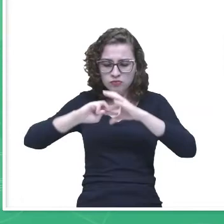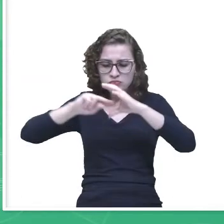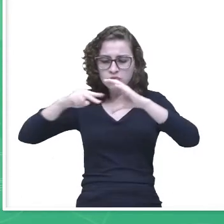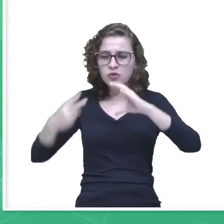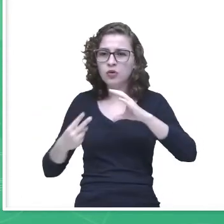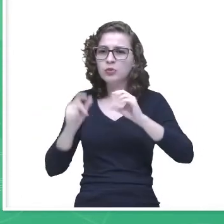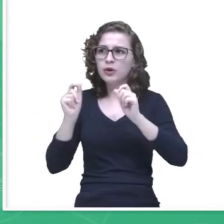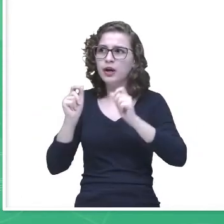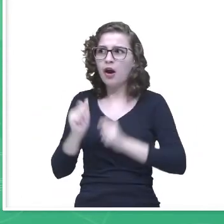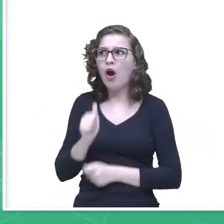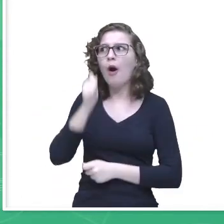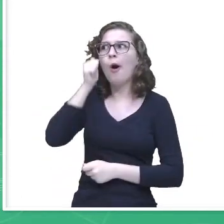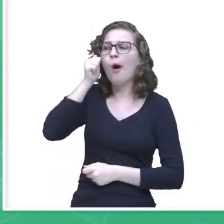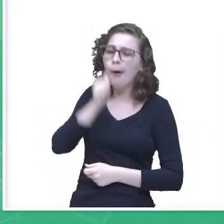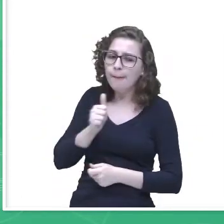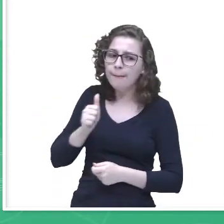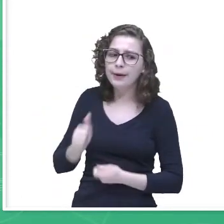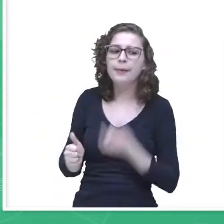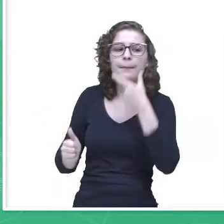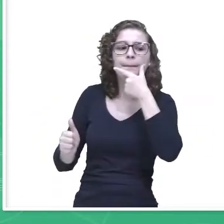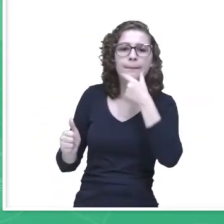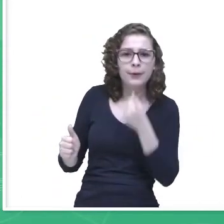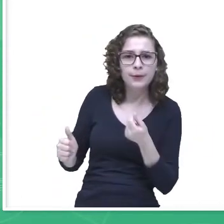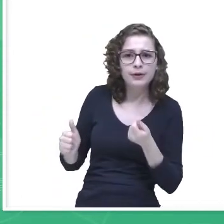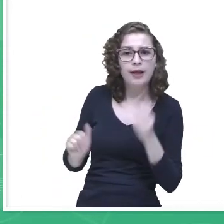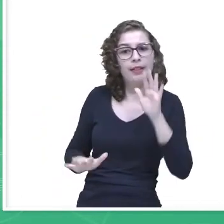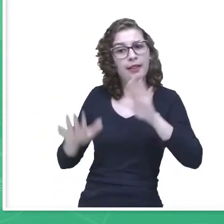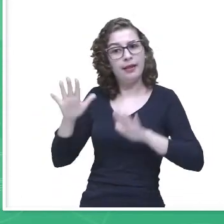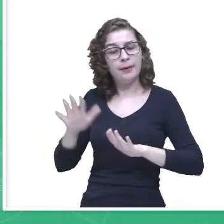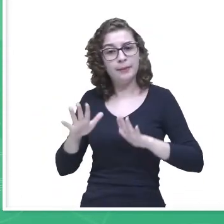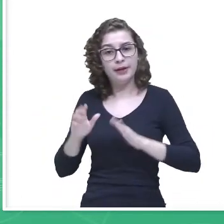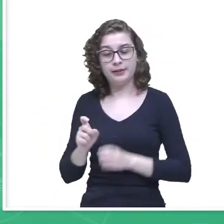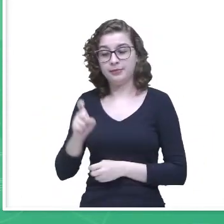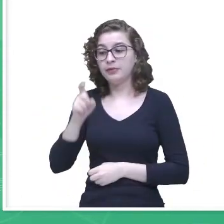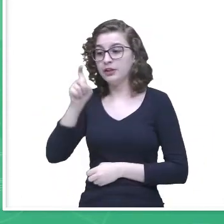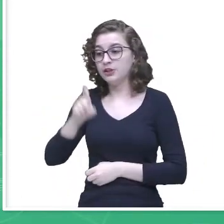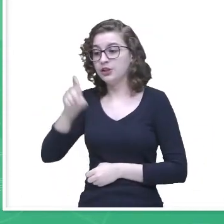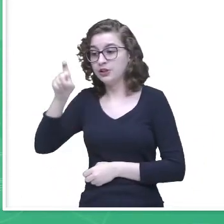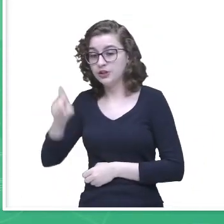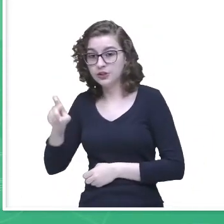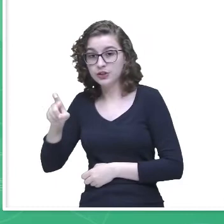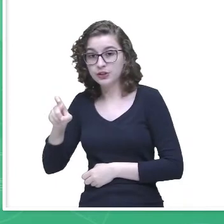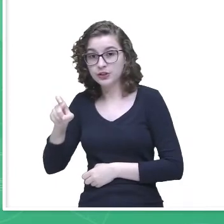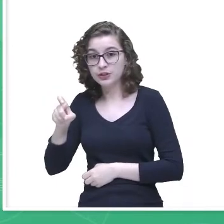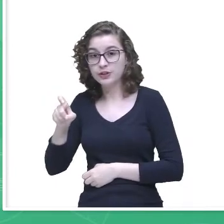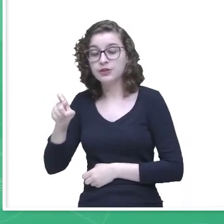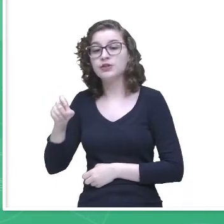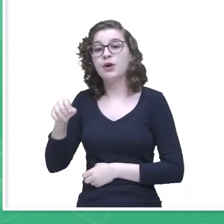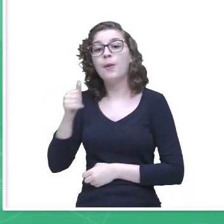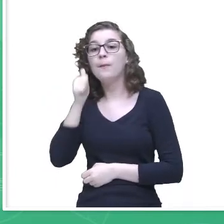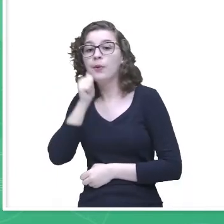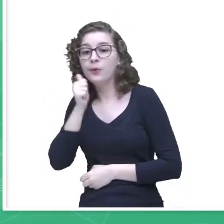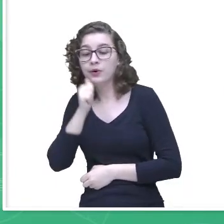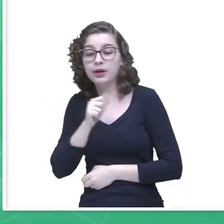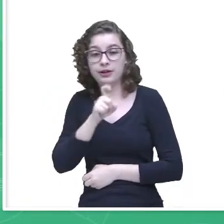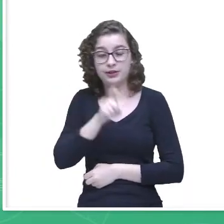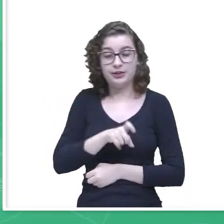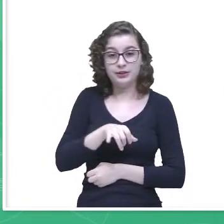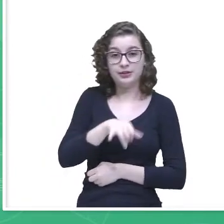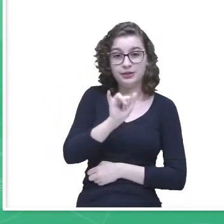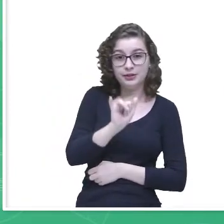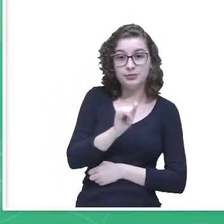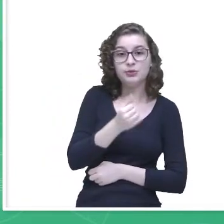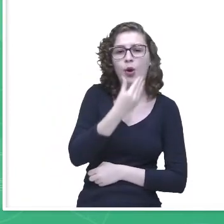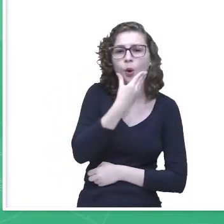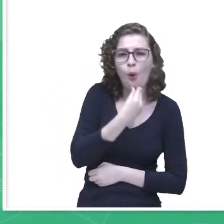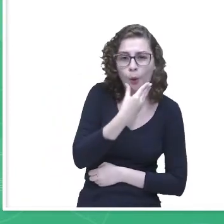ser homem ou se você vai ser mulher. XX, mulher. XY, homem. Ok? Isso não tem